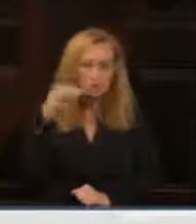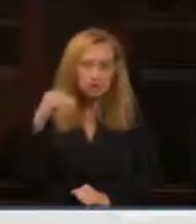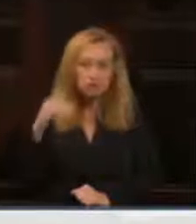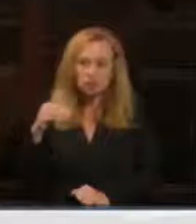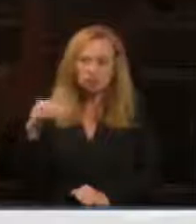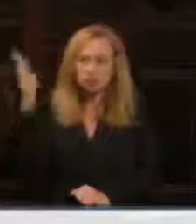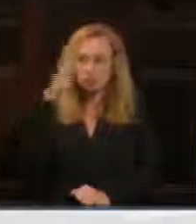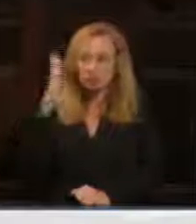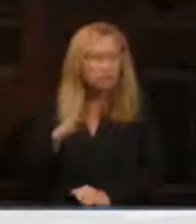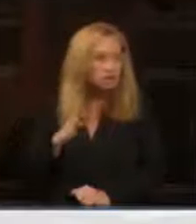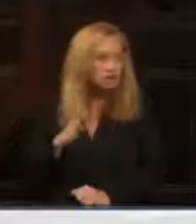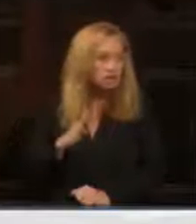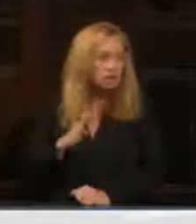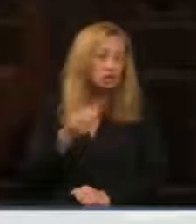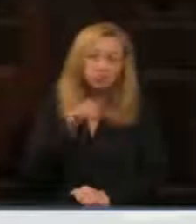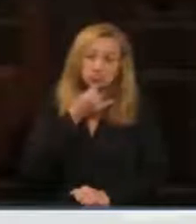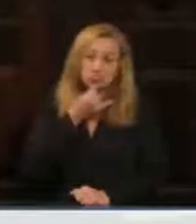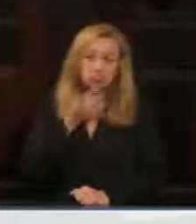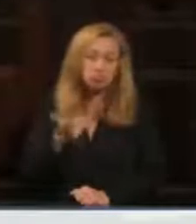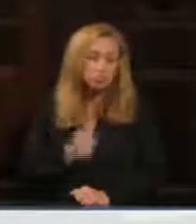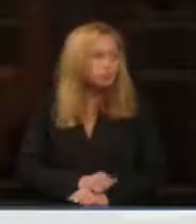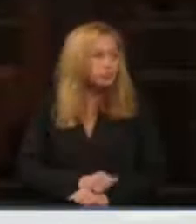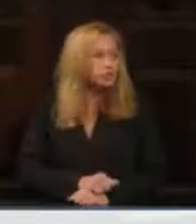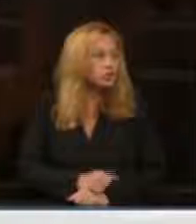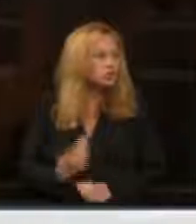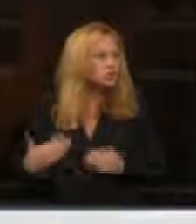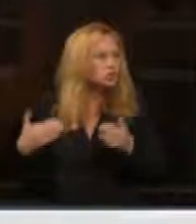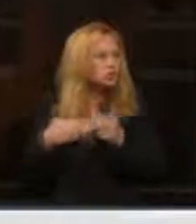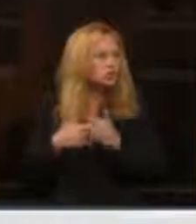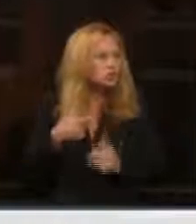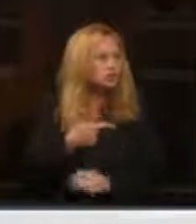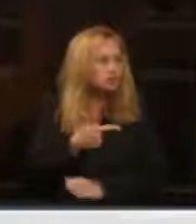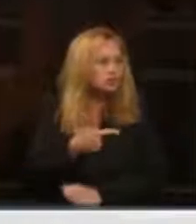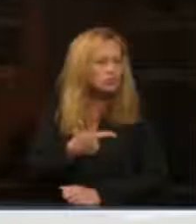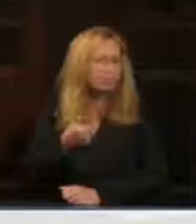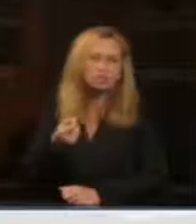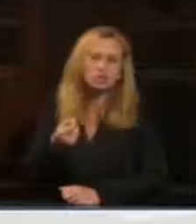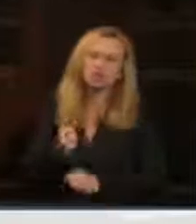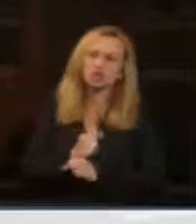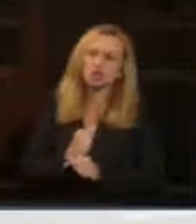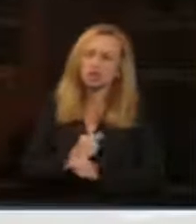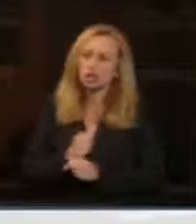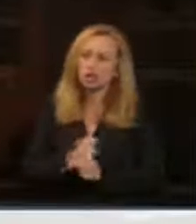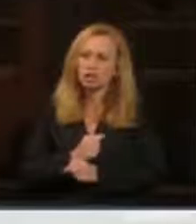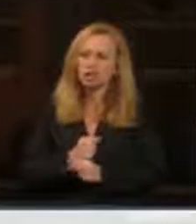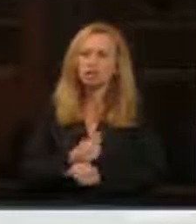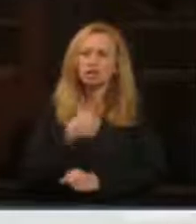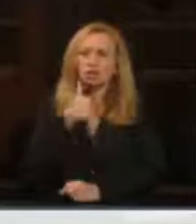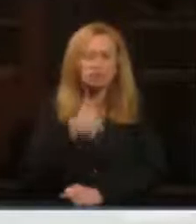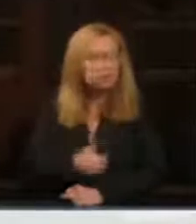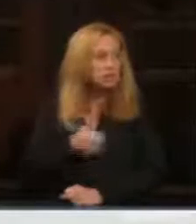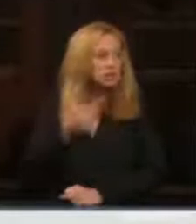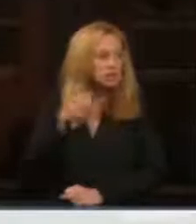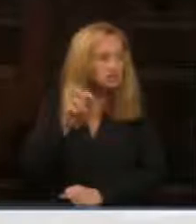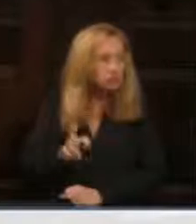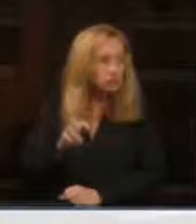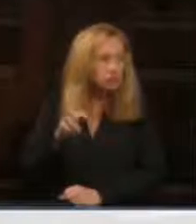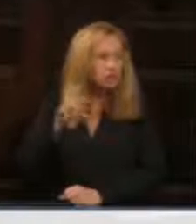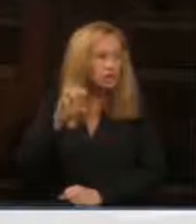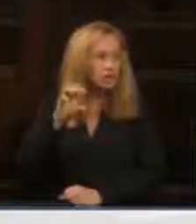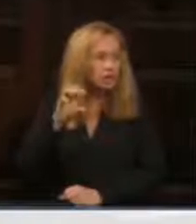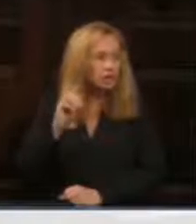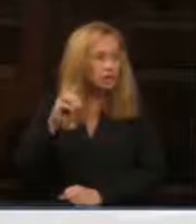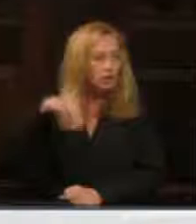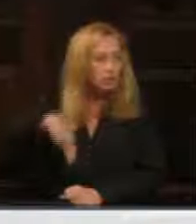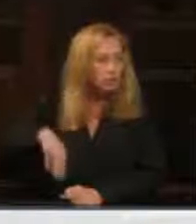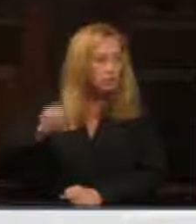Brasil são terríveis, né? Nos últimos 20 anos, foram 150 mil